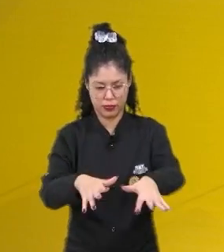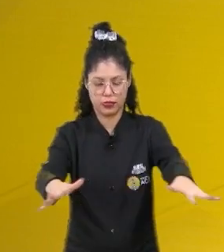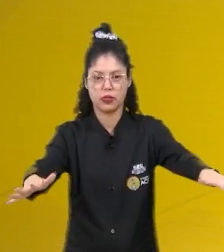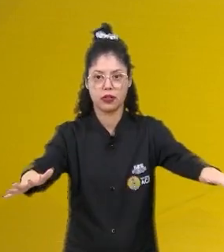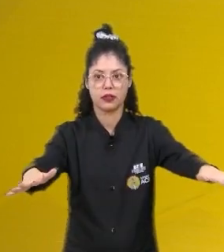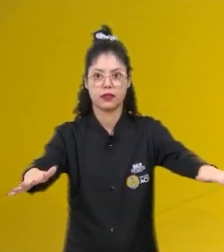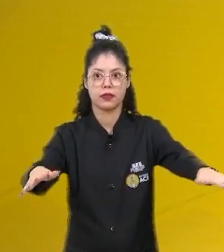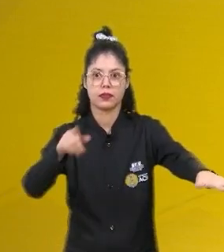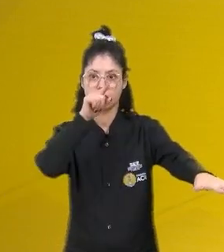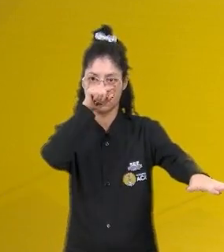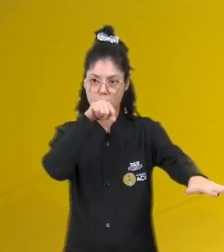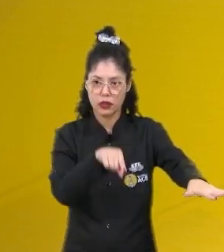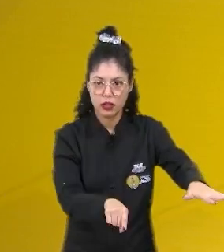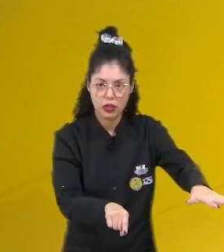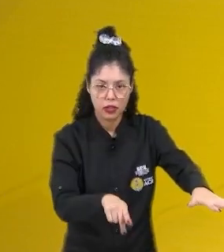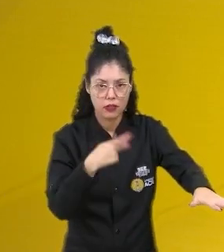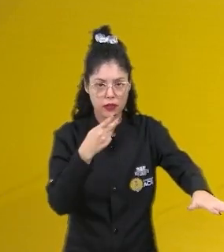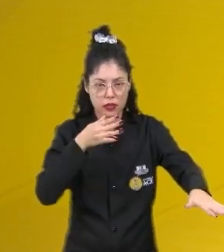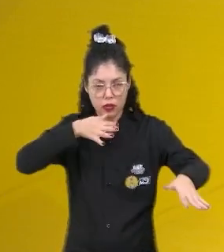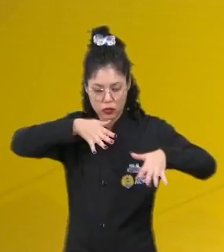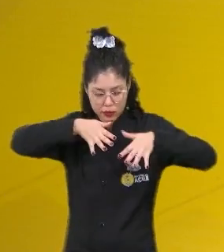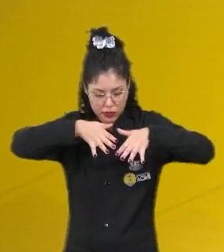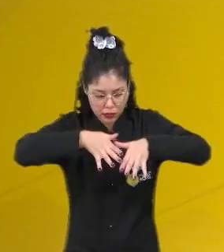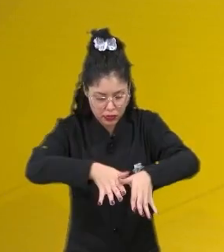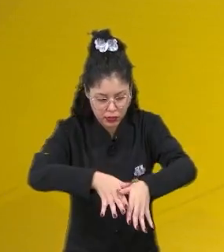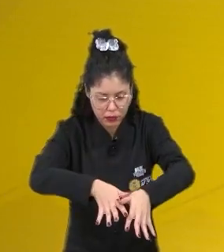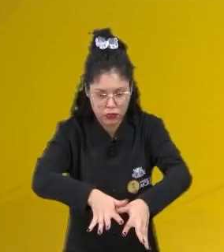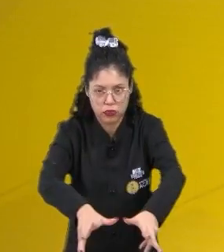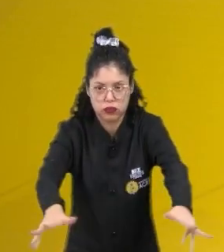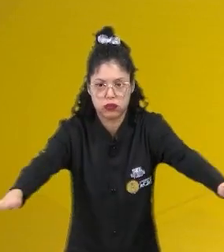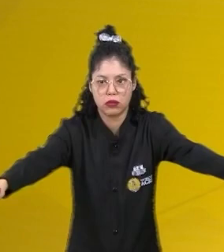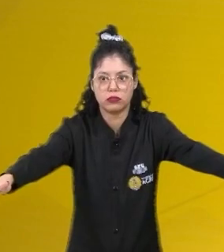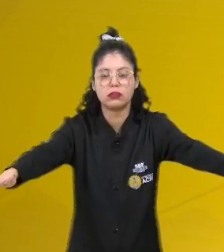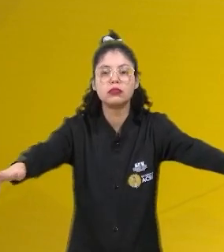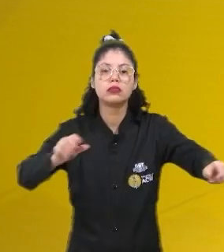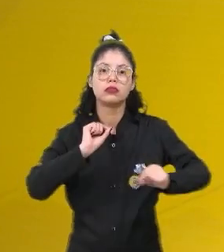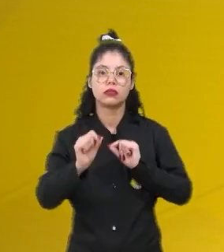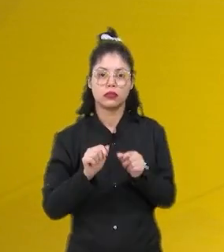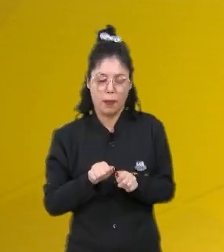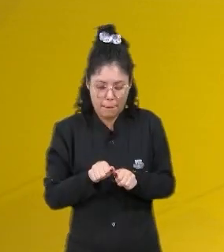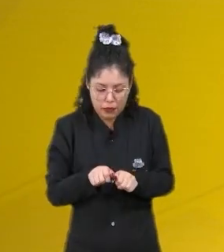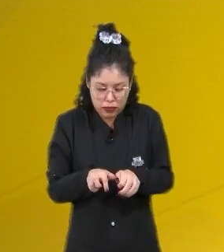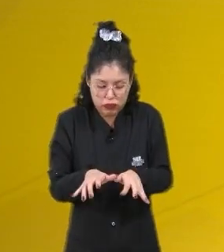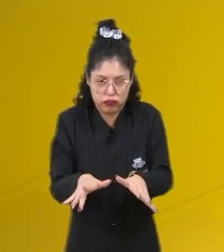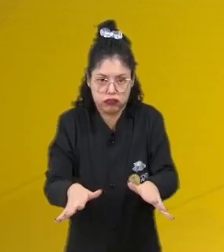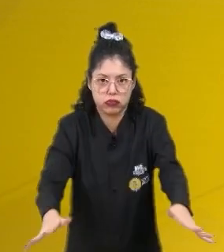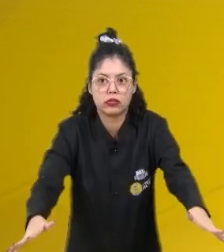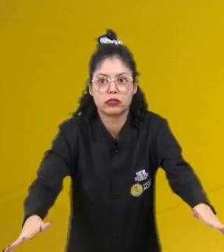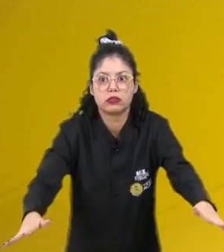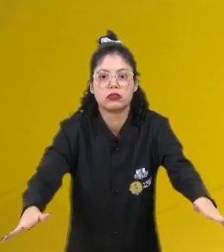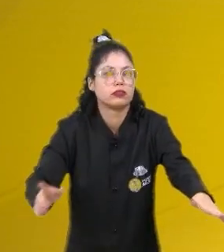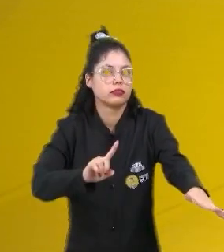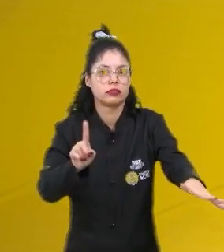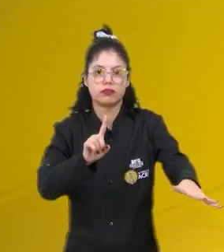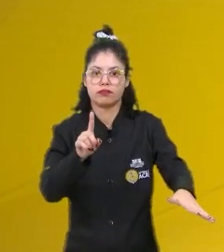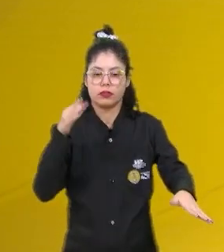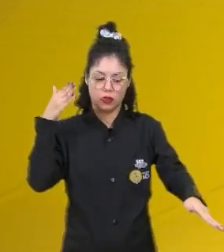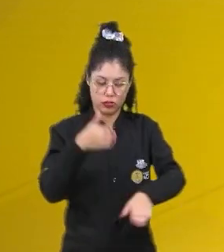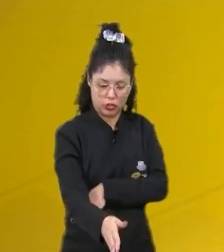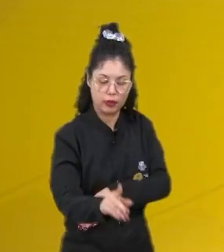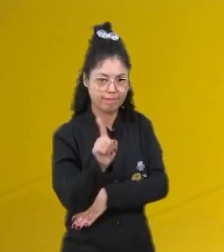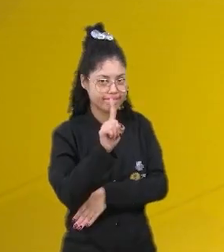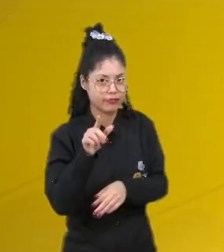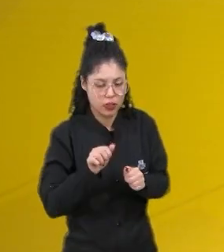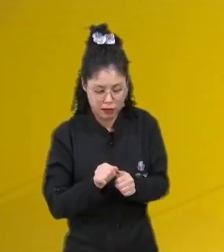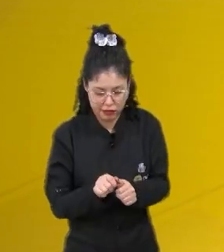para baixo, o que é que vai acontecer? O som ele não vai ficar para baixo até chegar lá no fundo da piscina, não. Ele vai